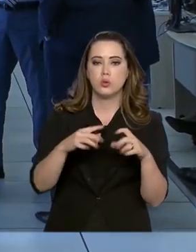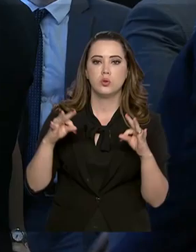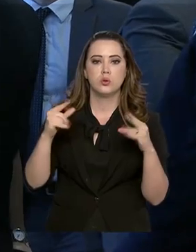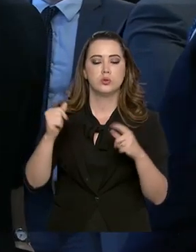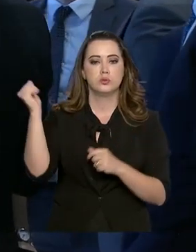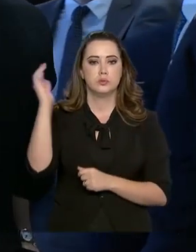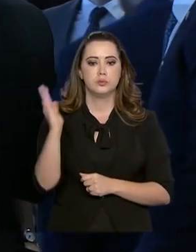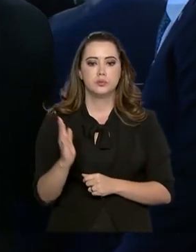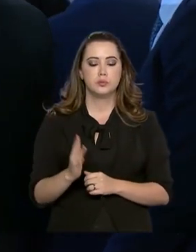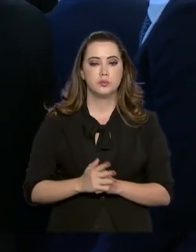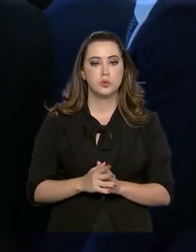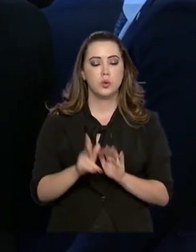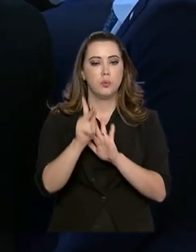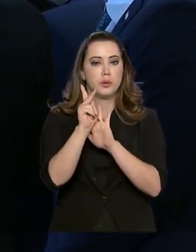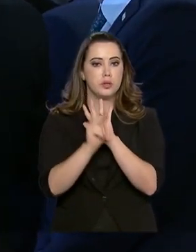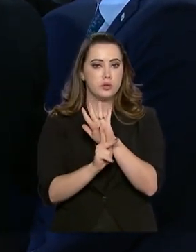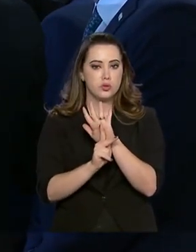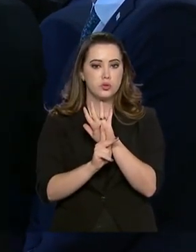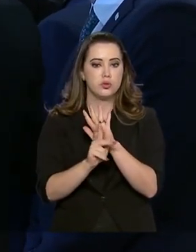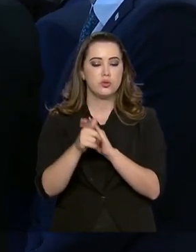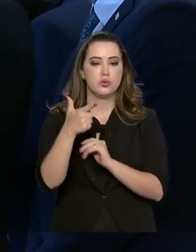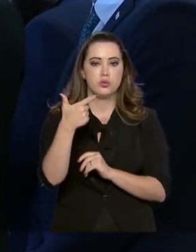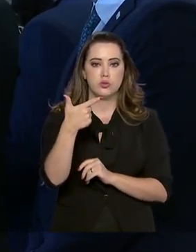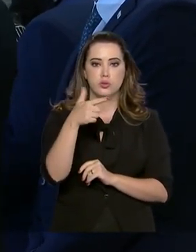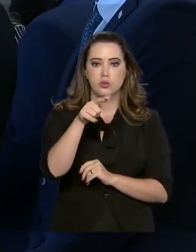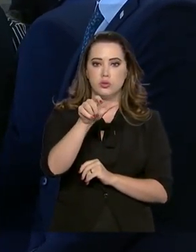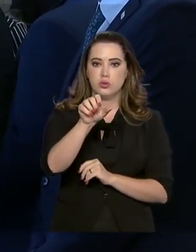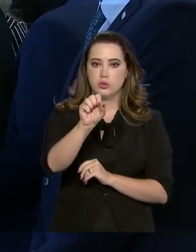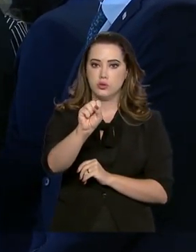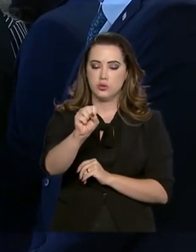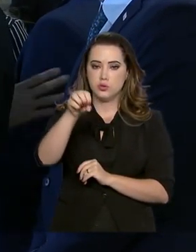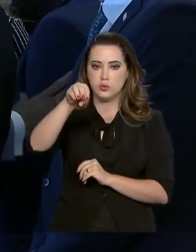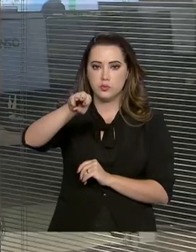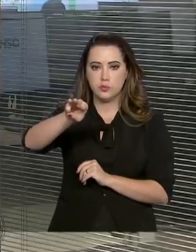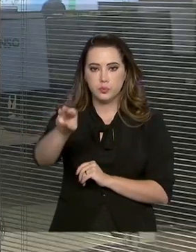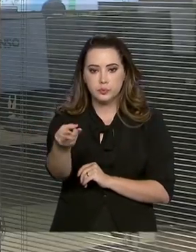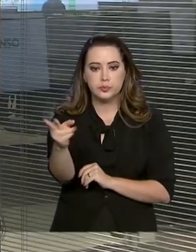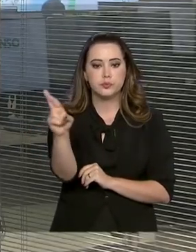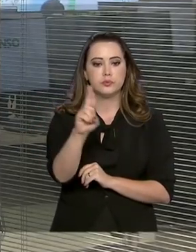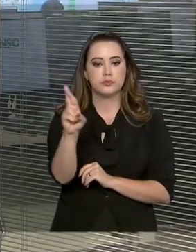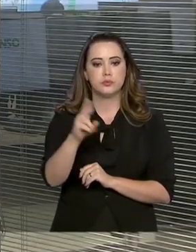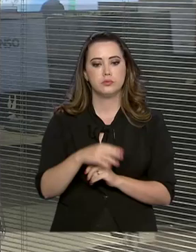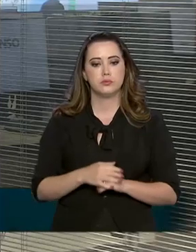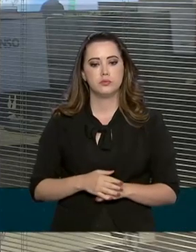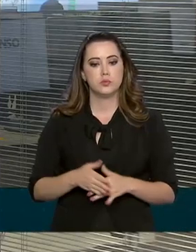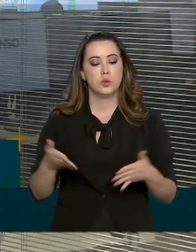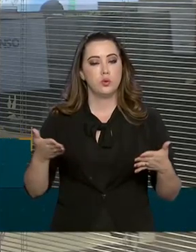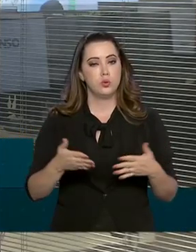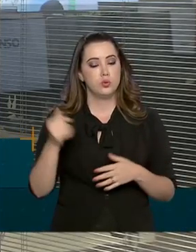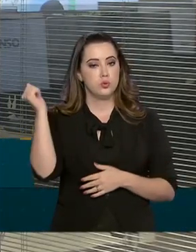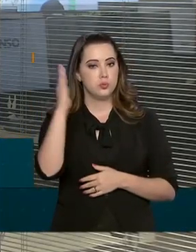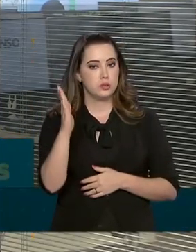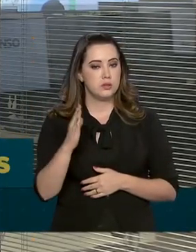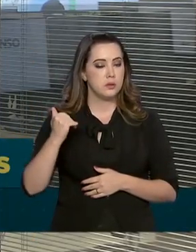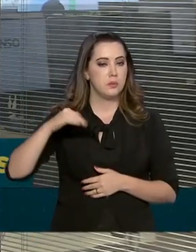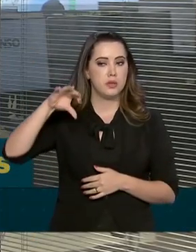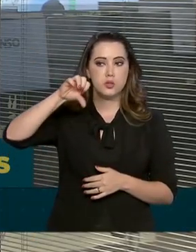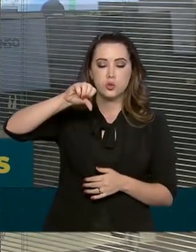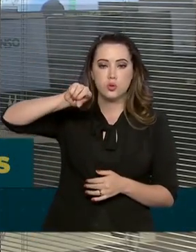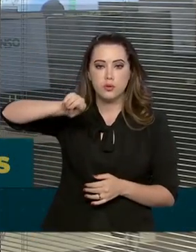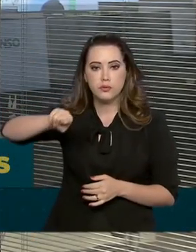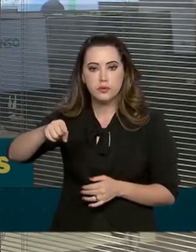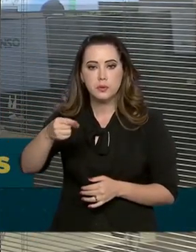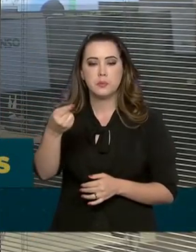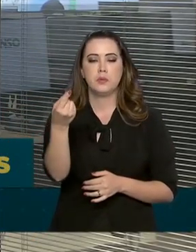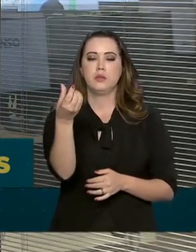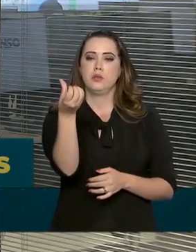todo o país. O projeto custou 28 milhões de reais. O país conta com mais de 9.600 quilômetros de